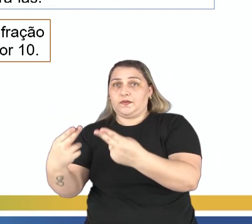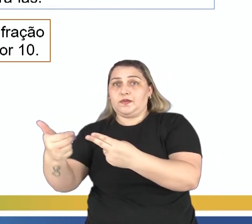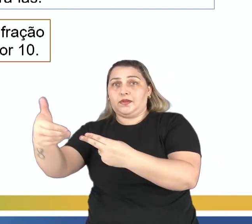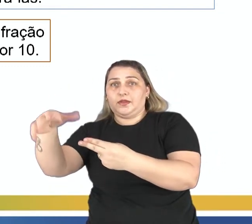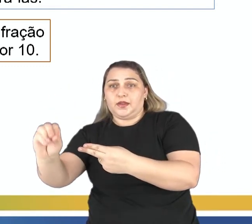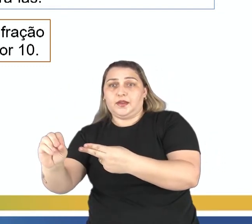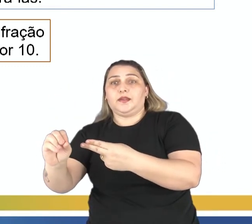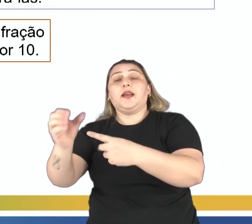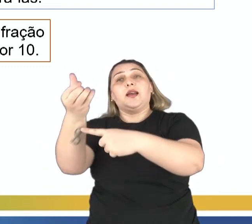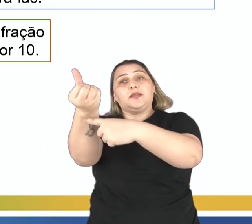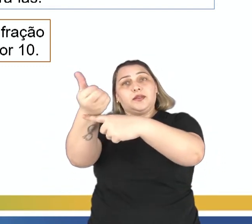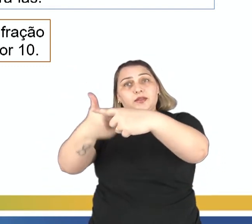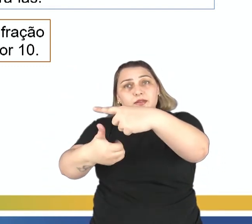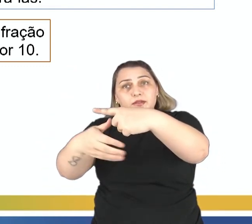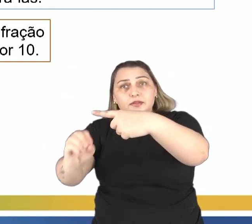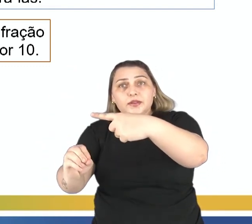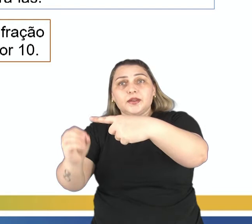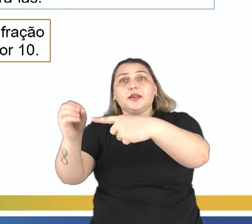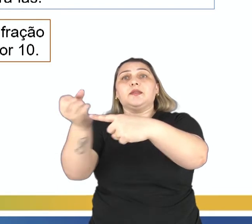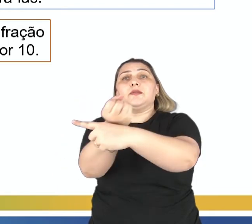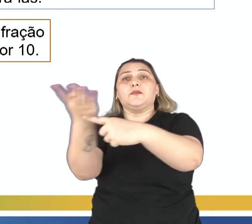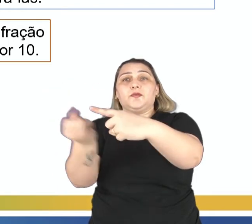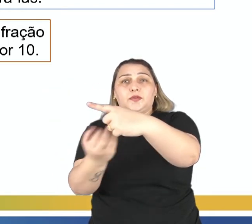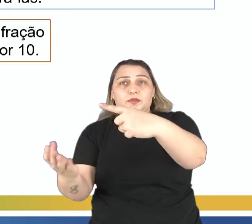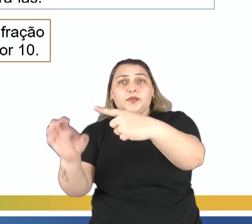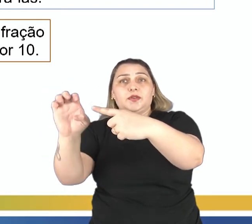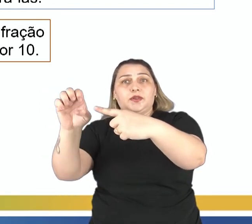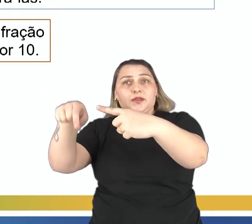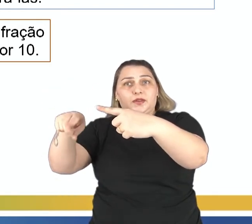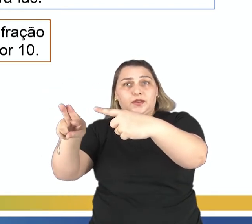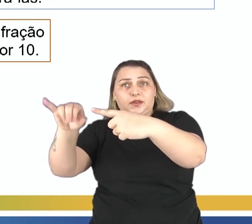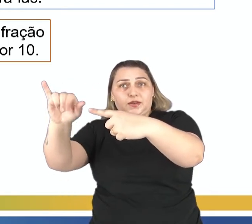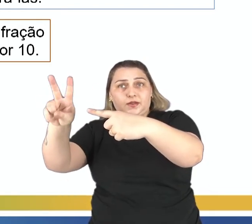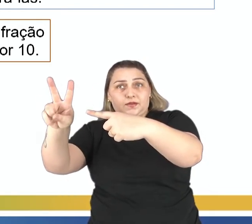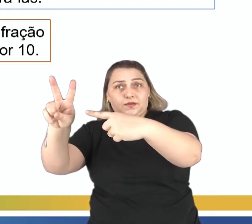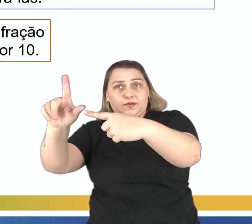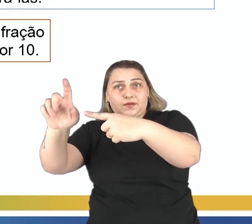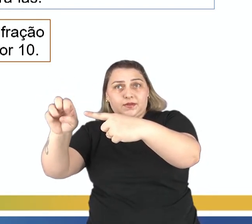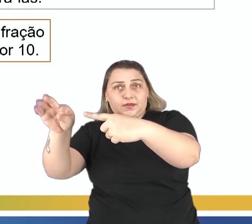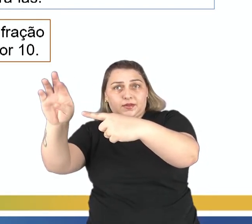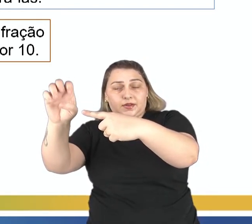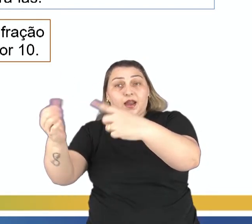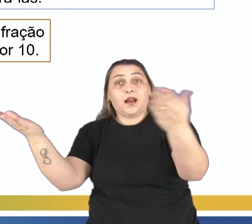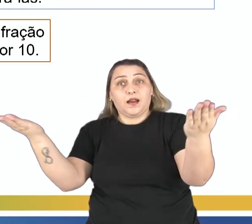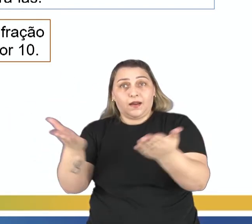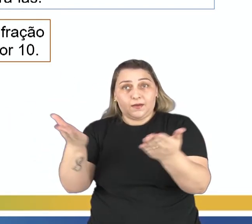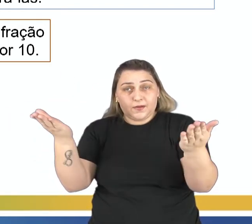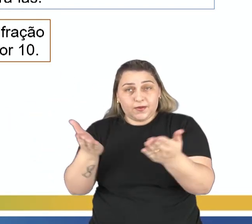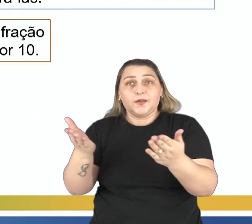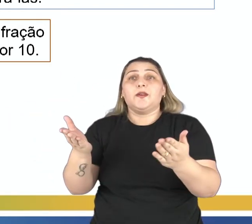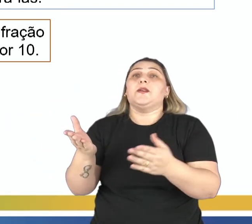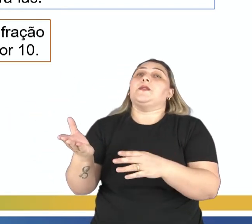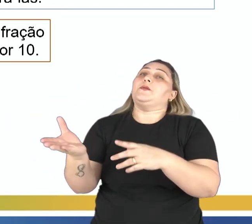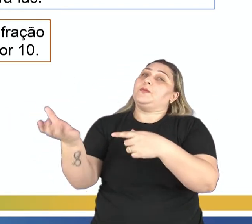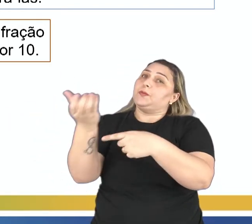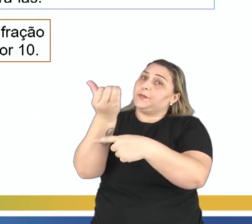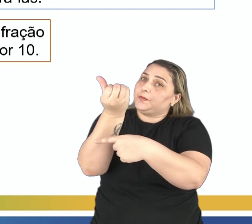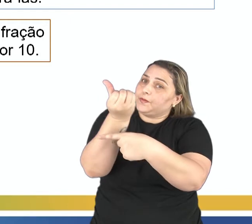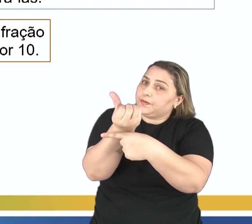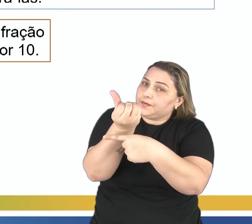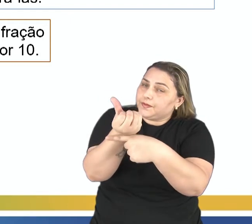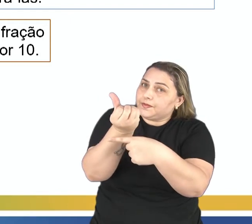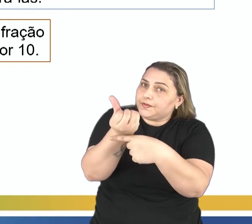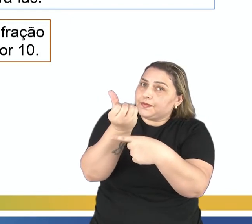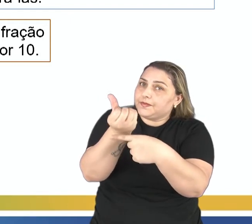a 6/10. São frações equivalentes. Então, nós vamos ter o quê? Agora, nós vamos pegar os 6/10, que é